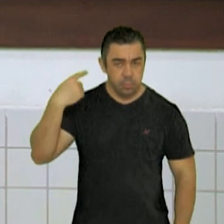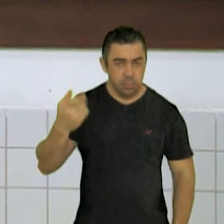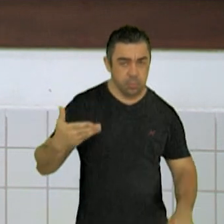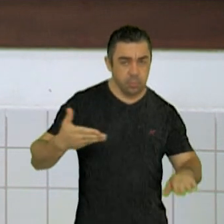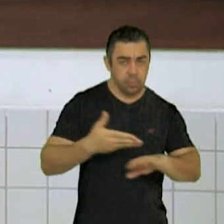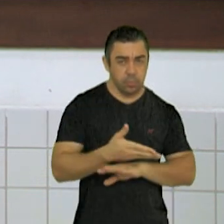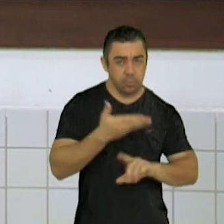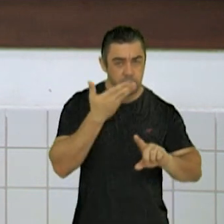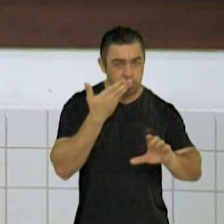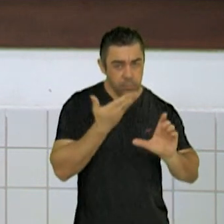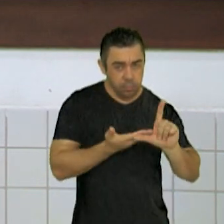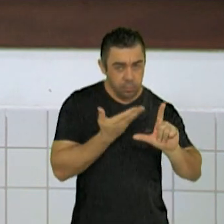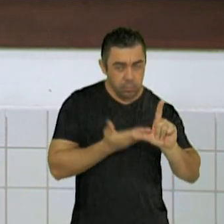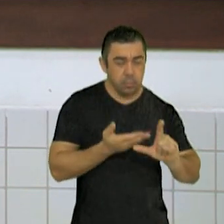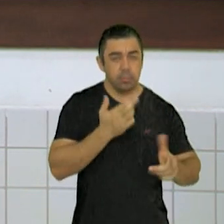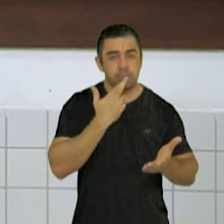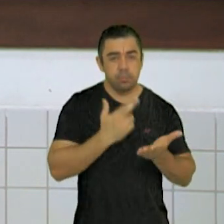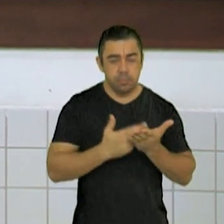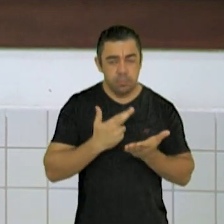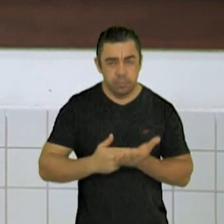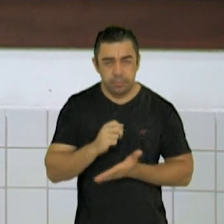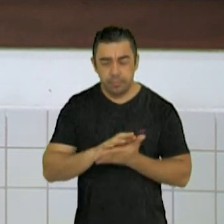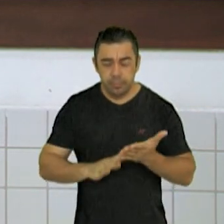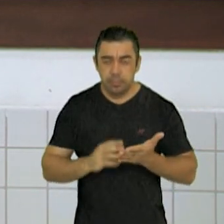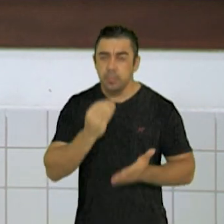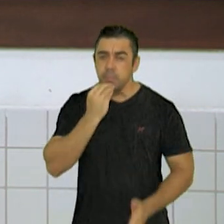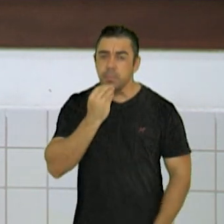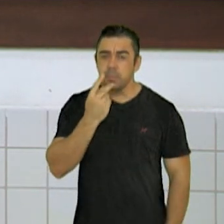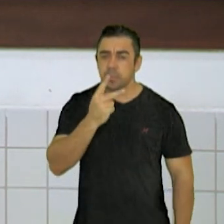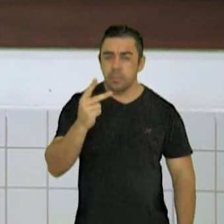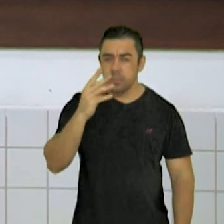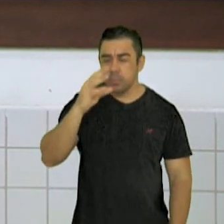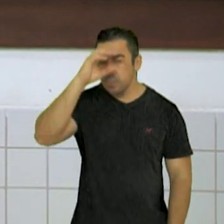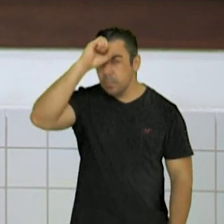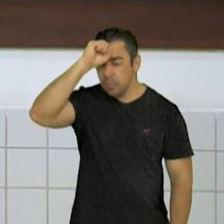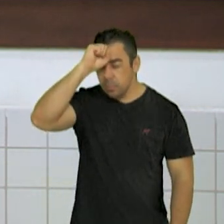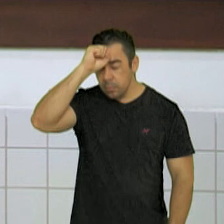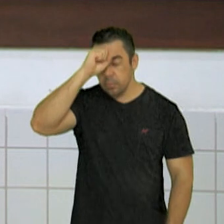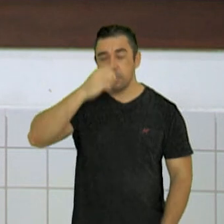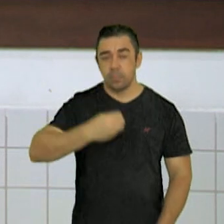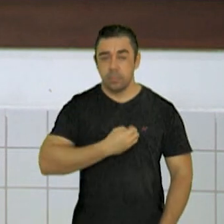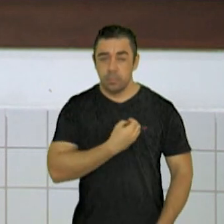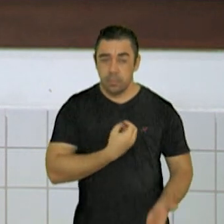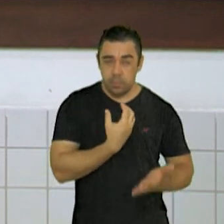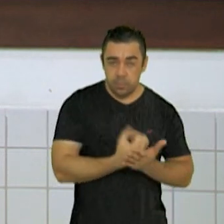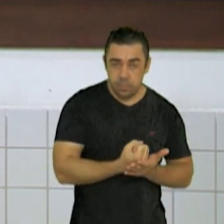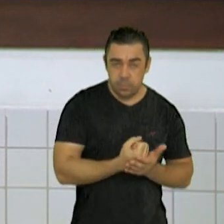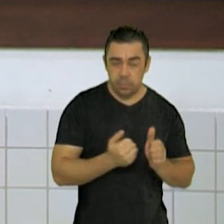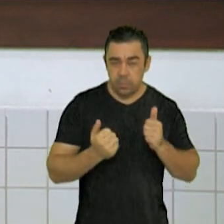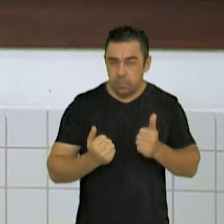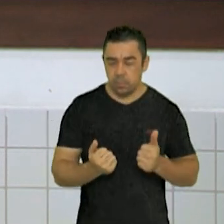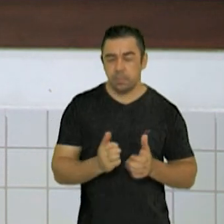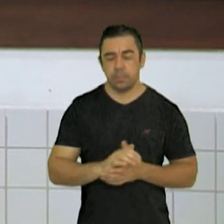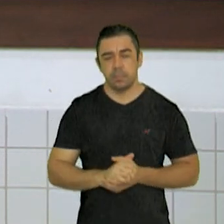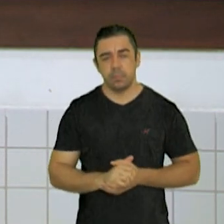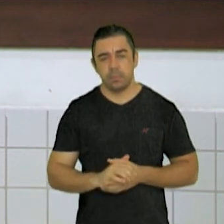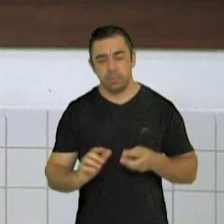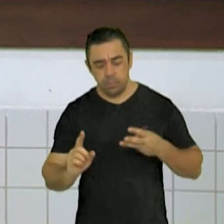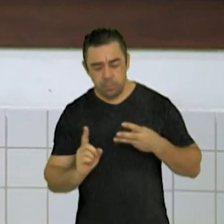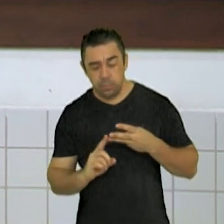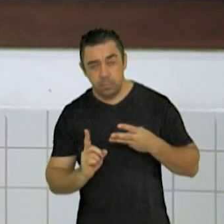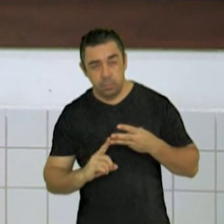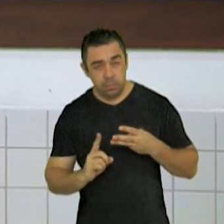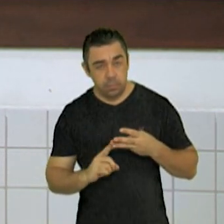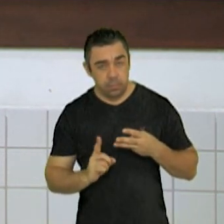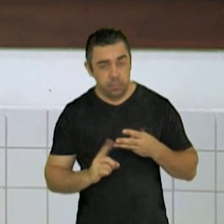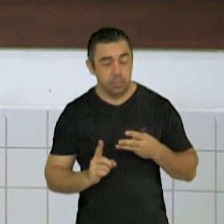o Google Classroom, realize as atividades, testando seus conhecimentos e marcando a sua presença. Terceiro e não menos